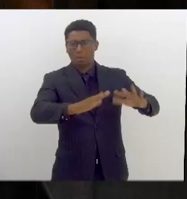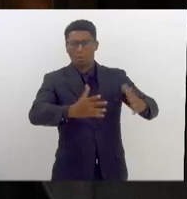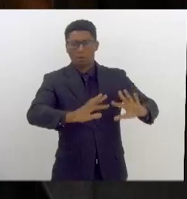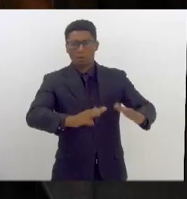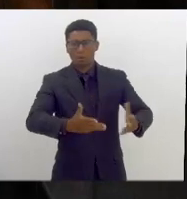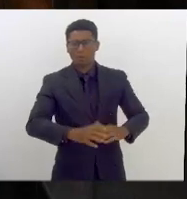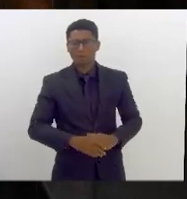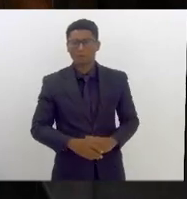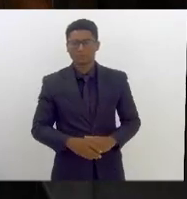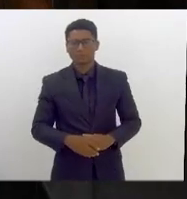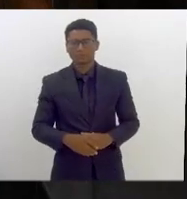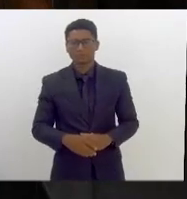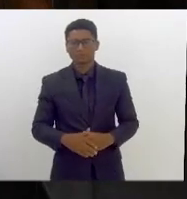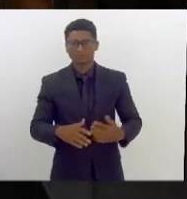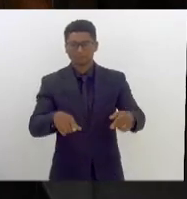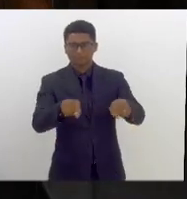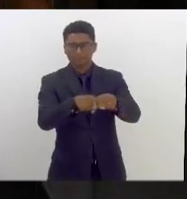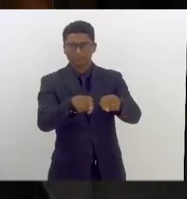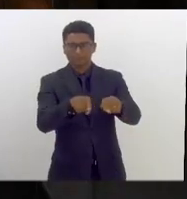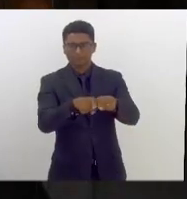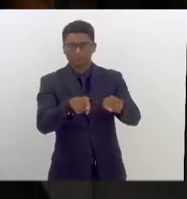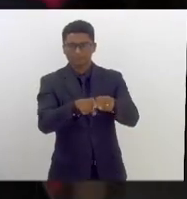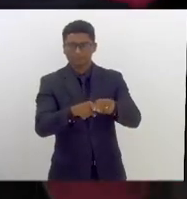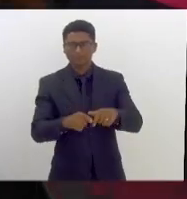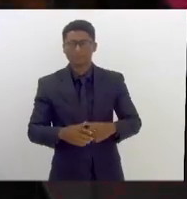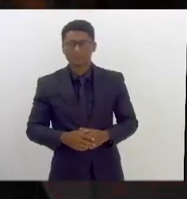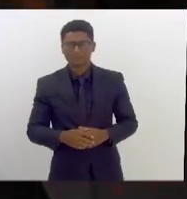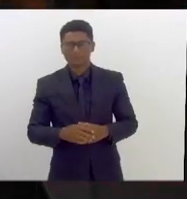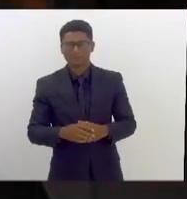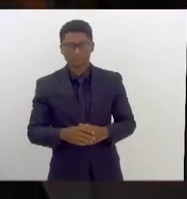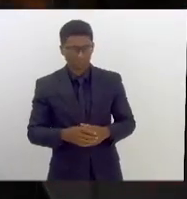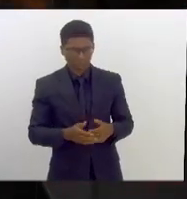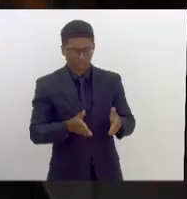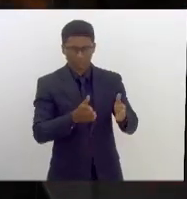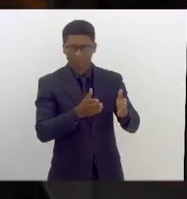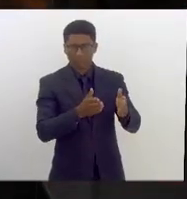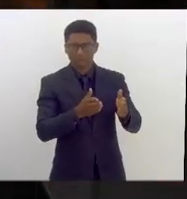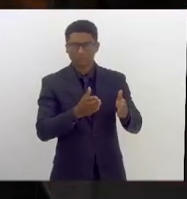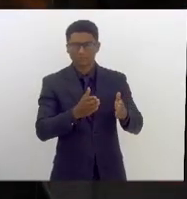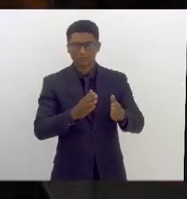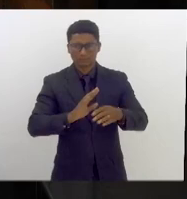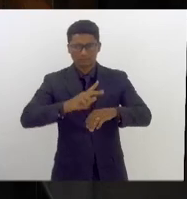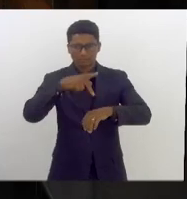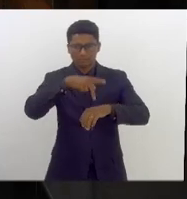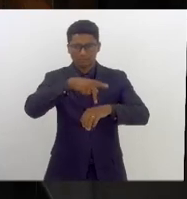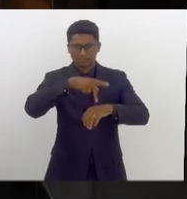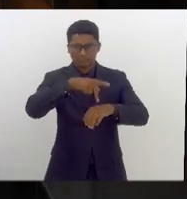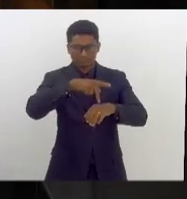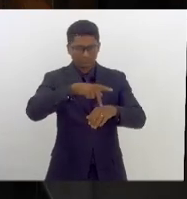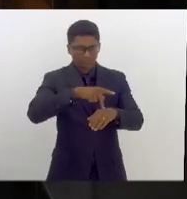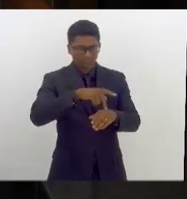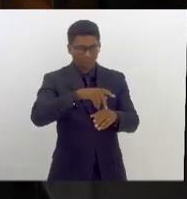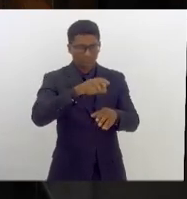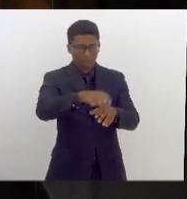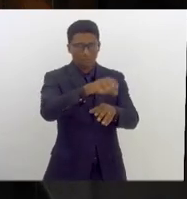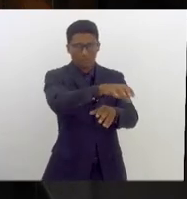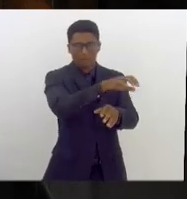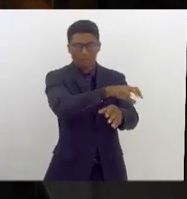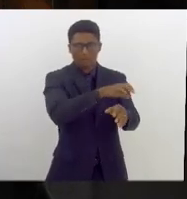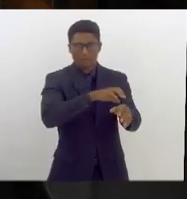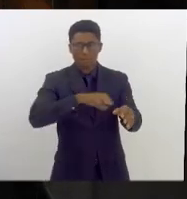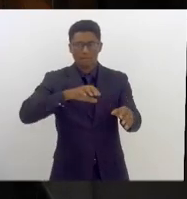Lastro de brita, onde assenta o dormente, muitas vezes